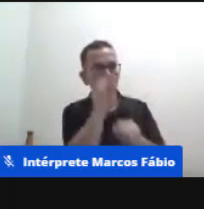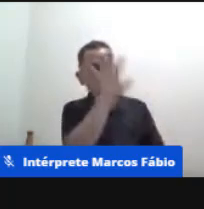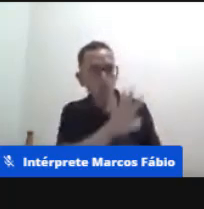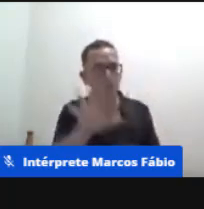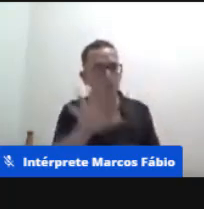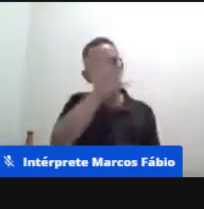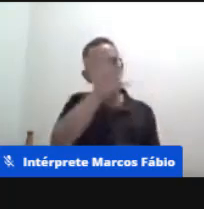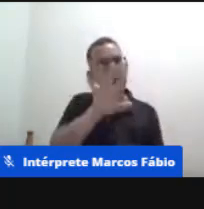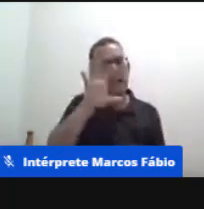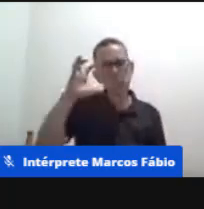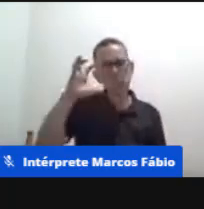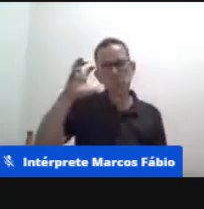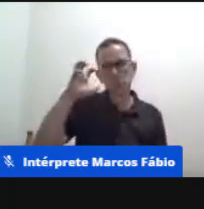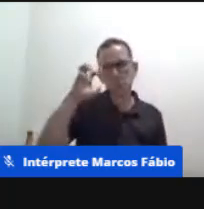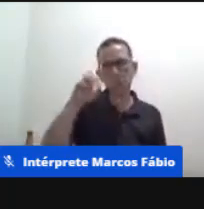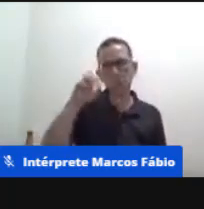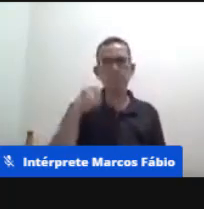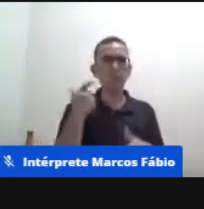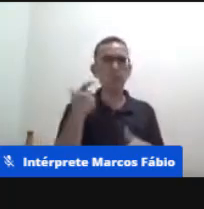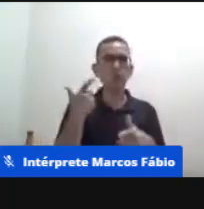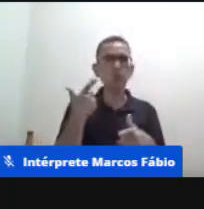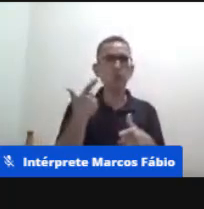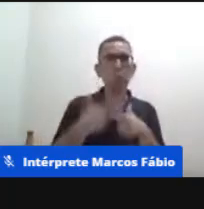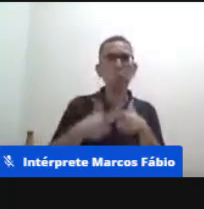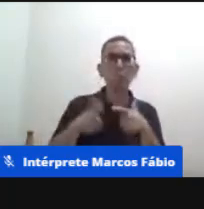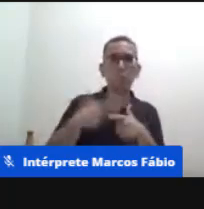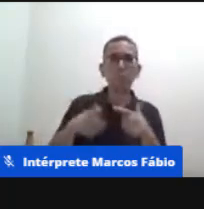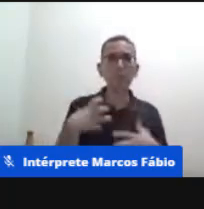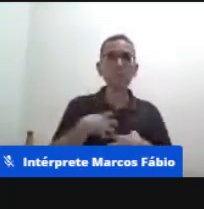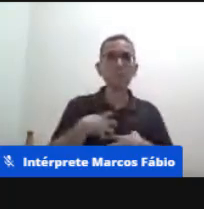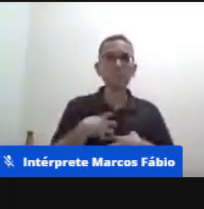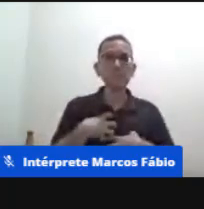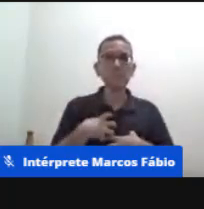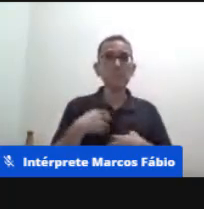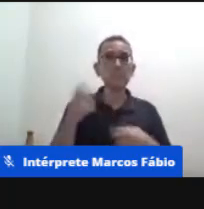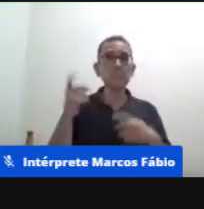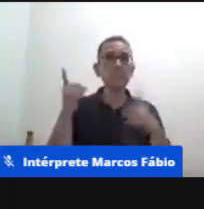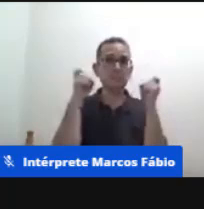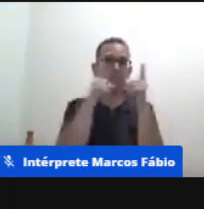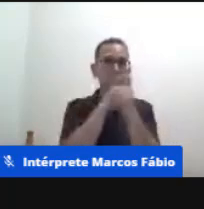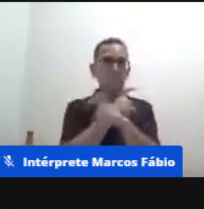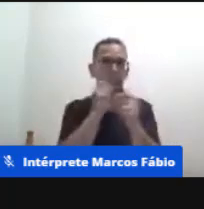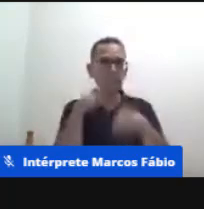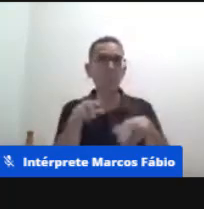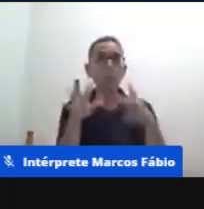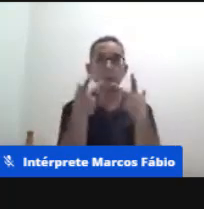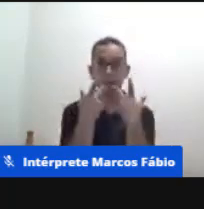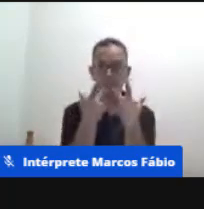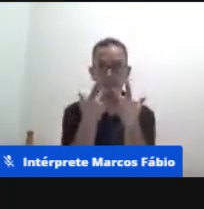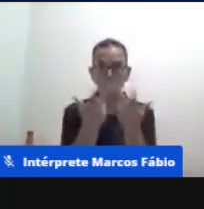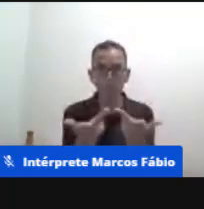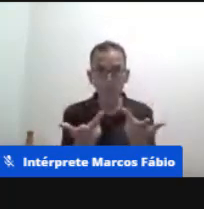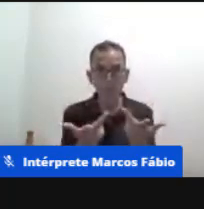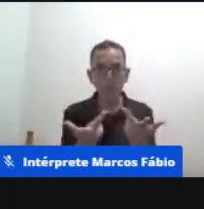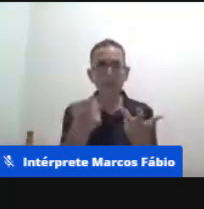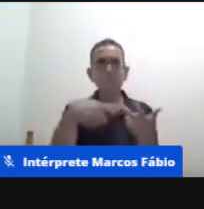mais complexas. E quando a gente fala nessa adequação de atividades, lembra que a gente